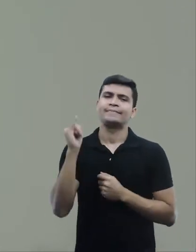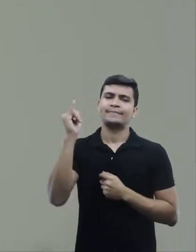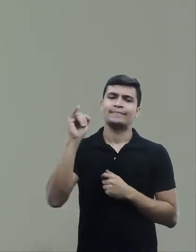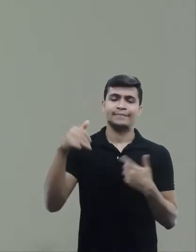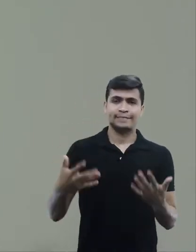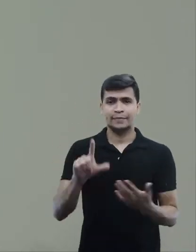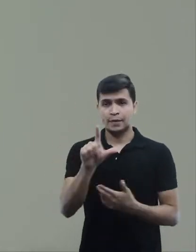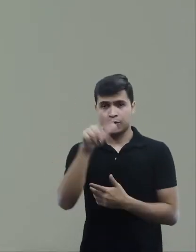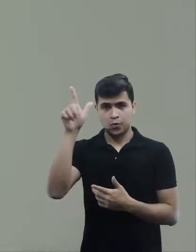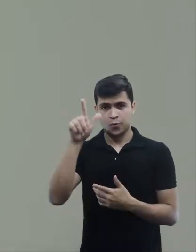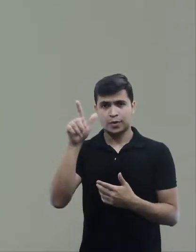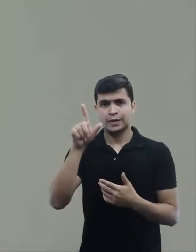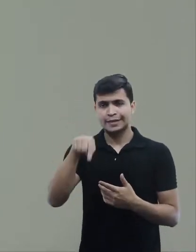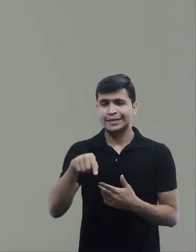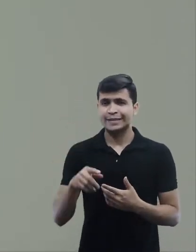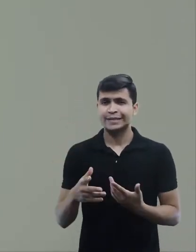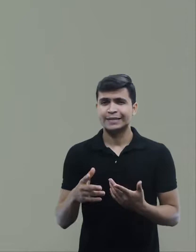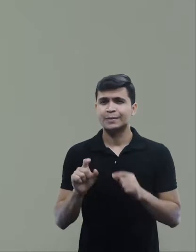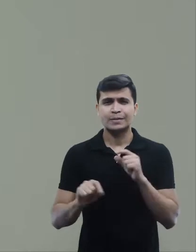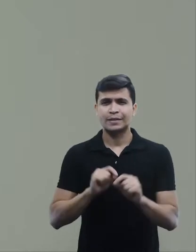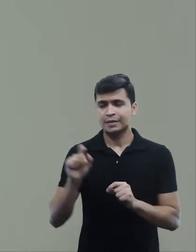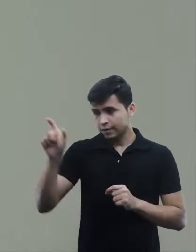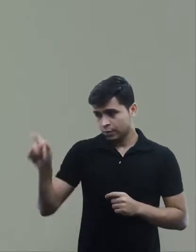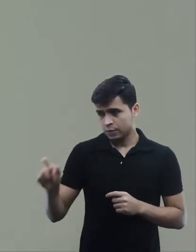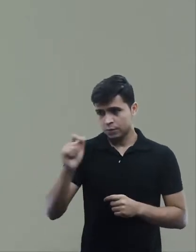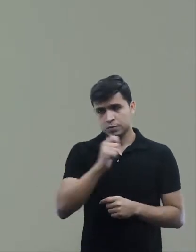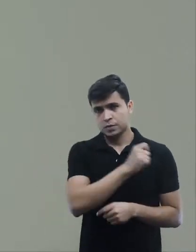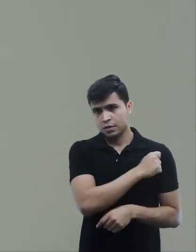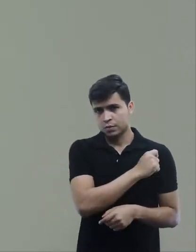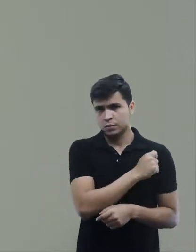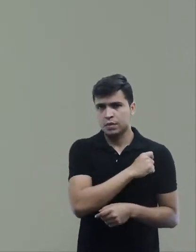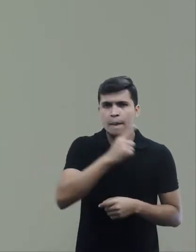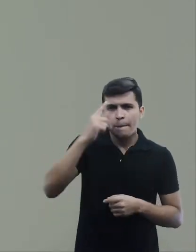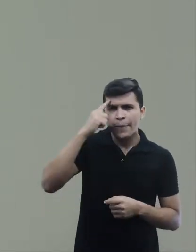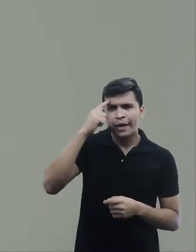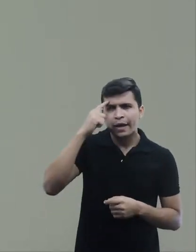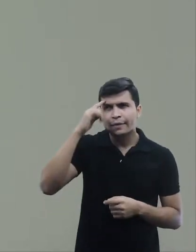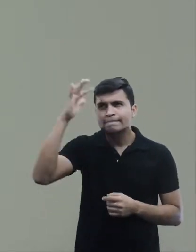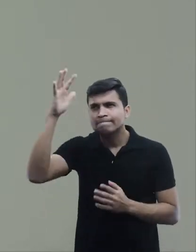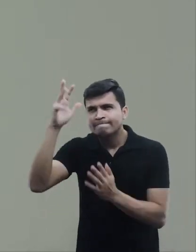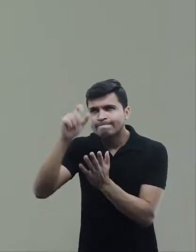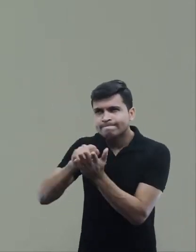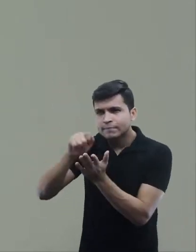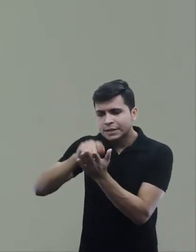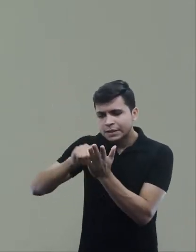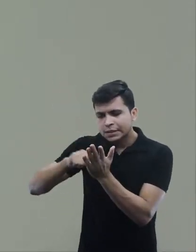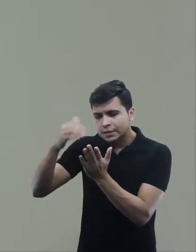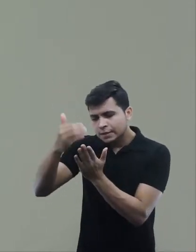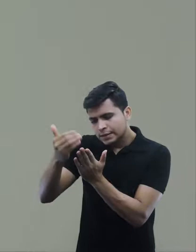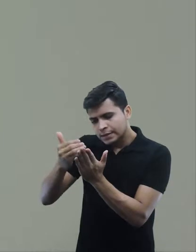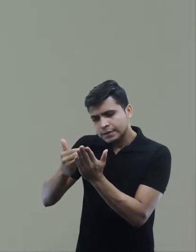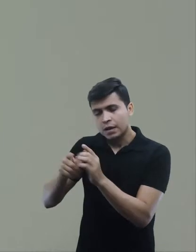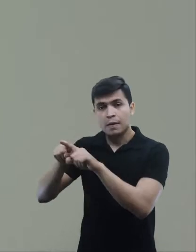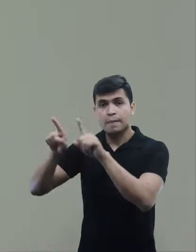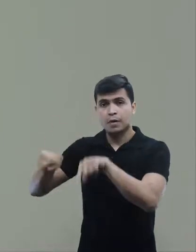premissa crucial para uma boa estratégia de acompanhamento é a de que os estudantes tenham pensado e registrado seus planos em